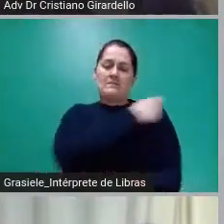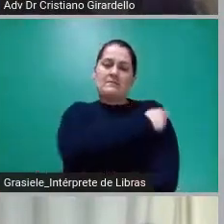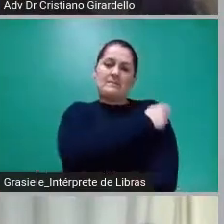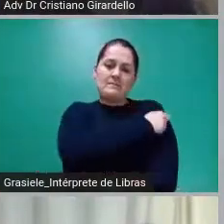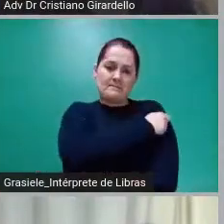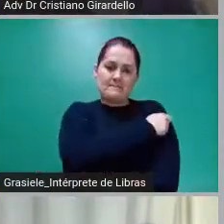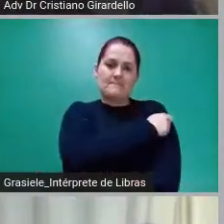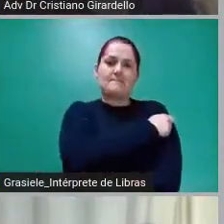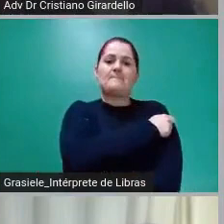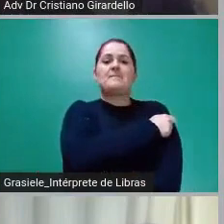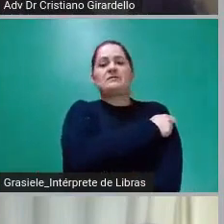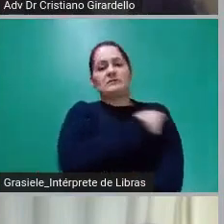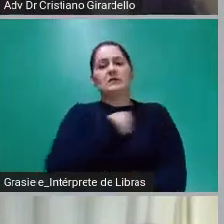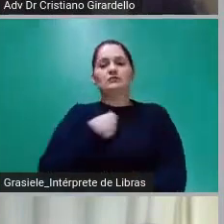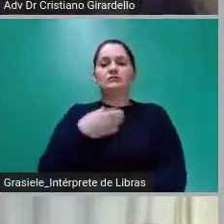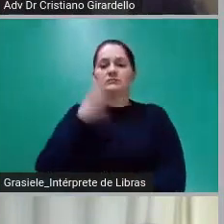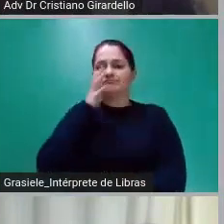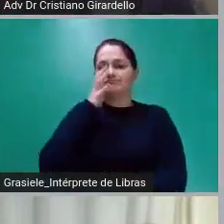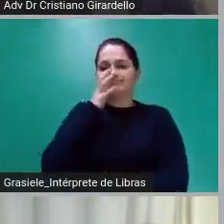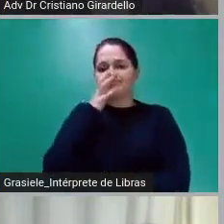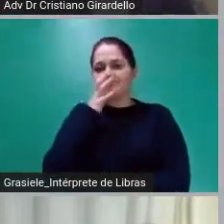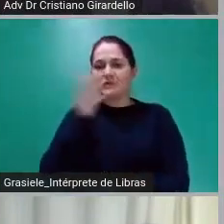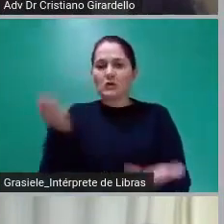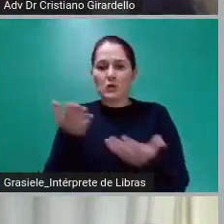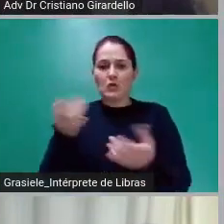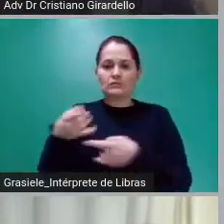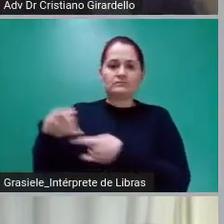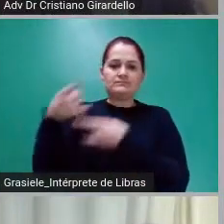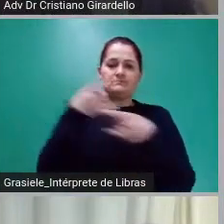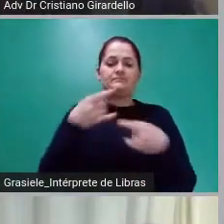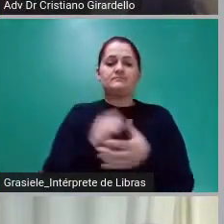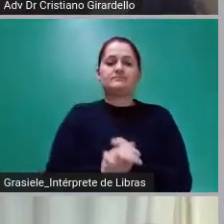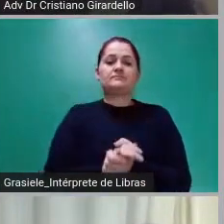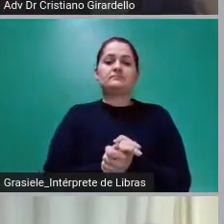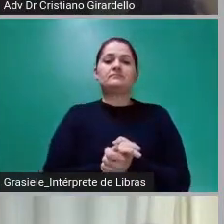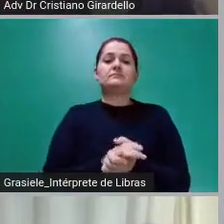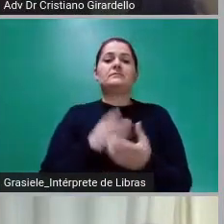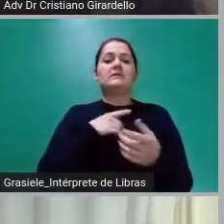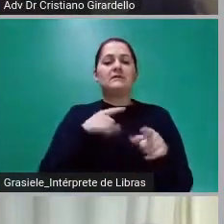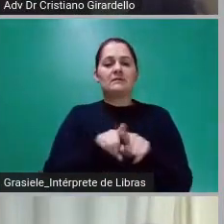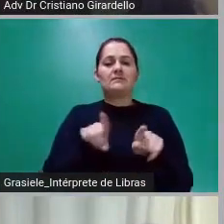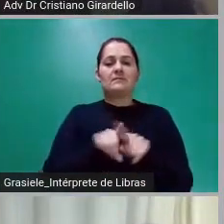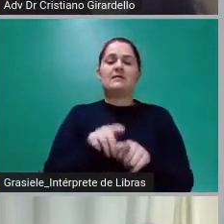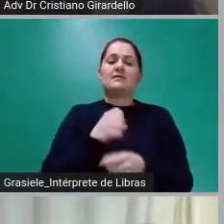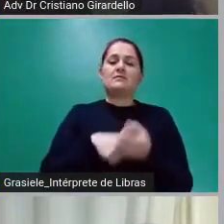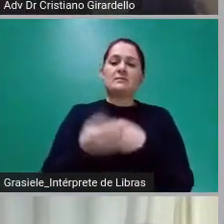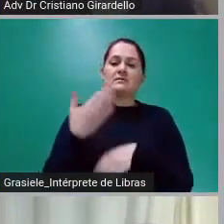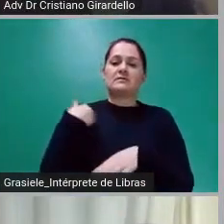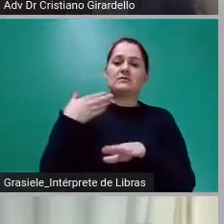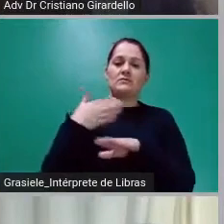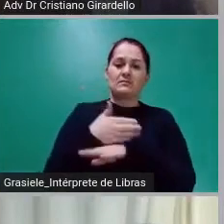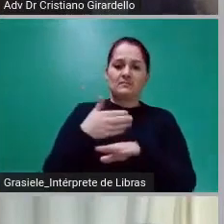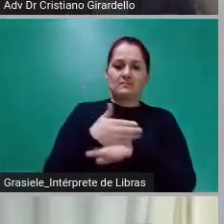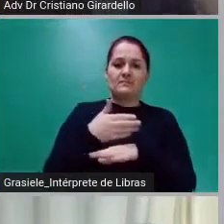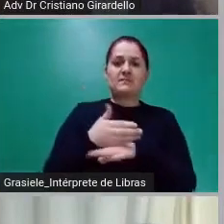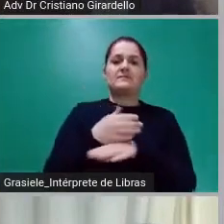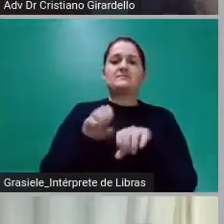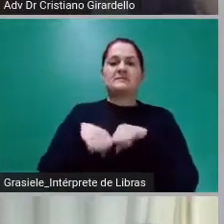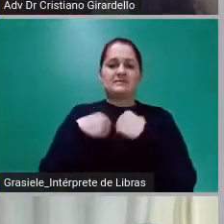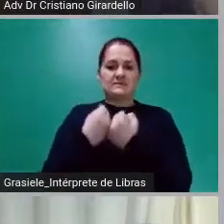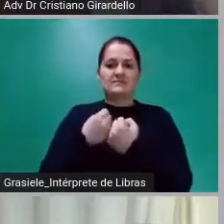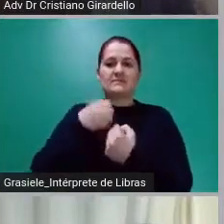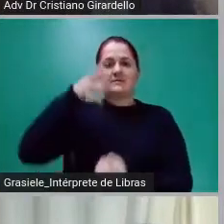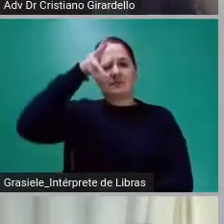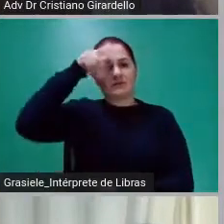Mato Grosso sobre esse tema. Eu estou orientando uma aluna que está estudando justamente o impacto do